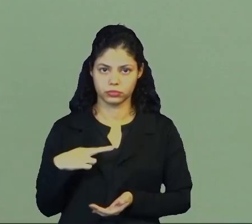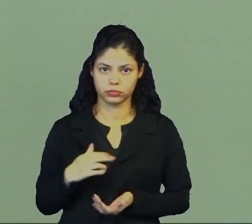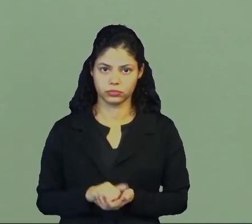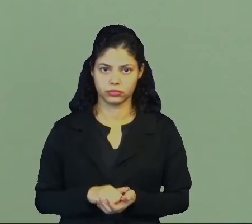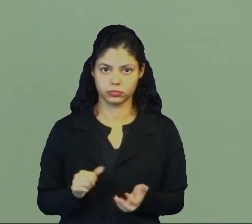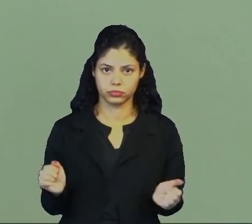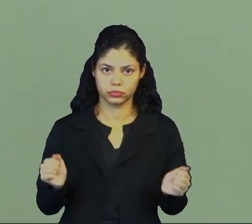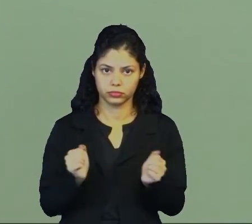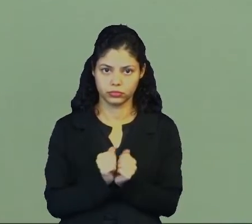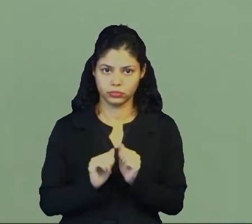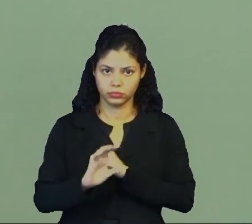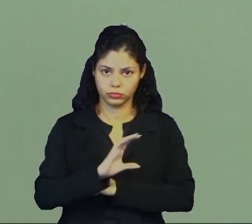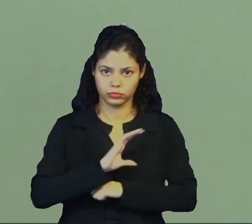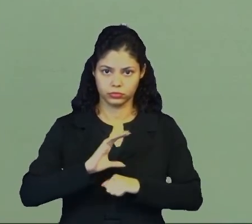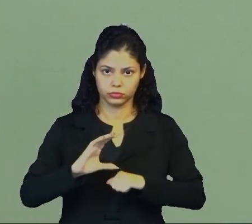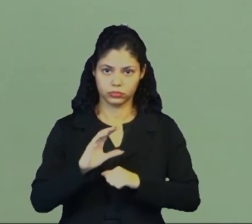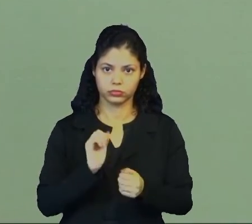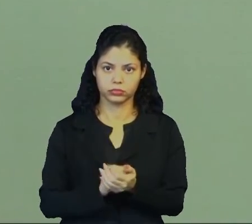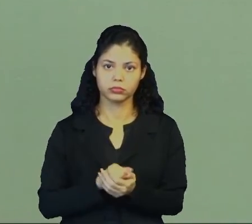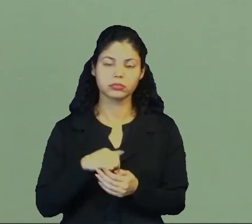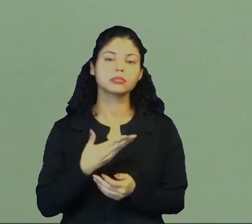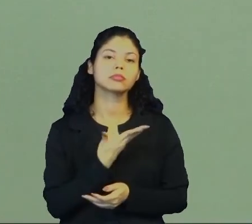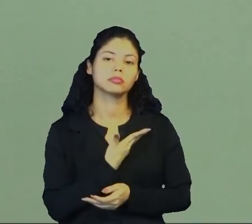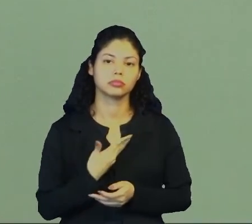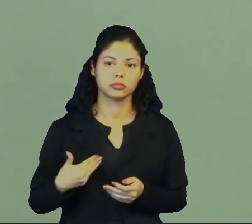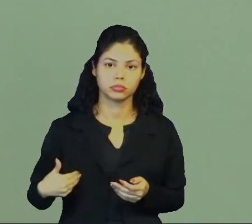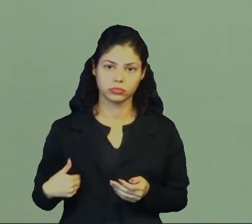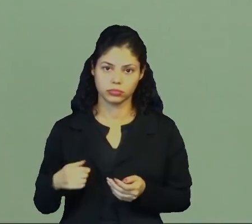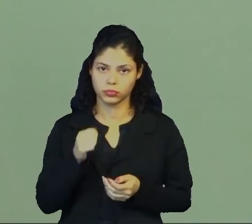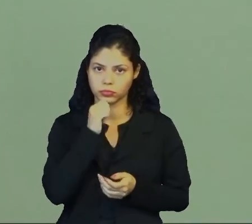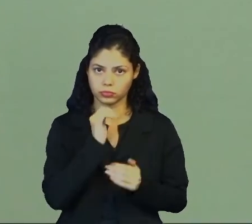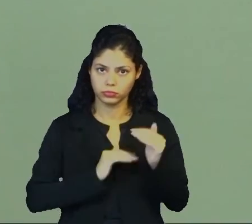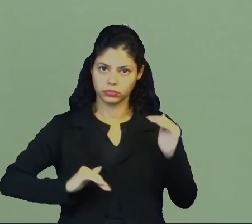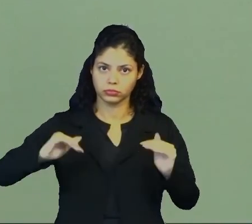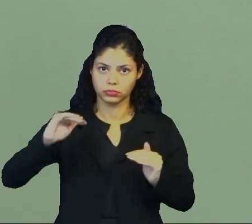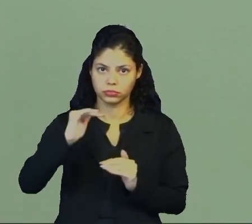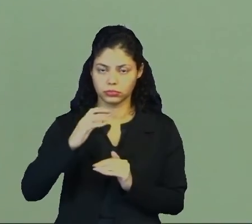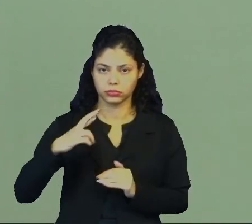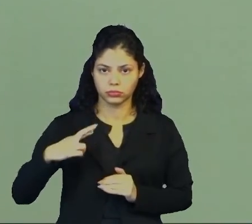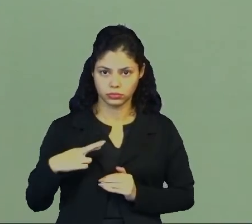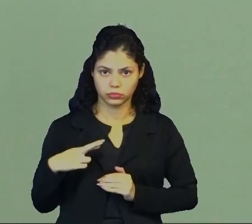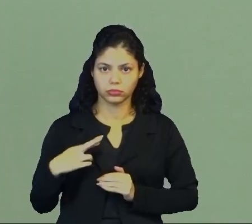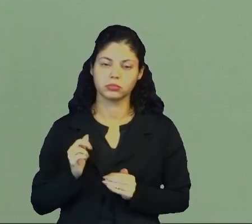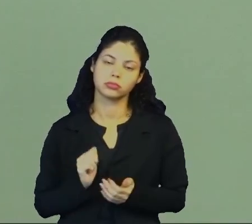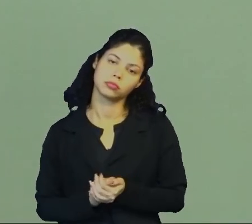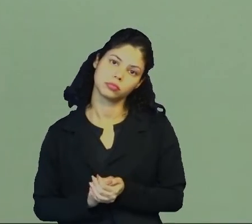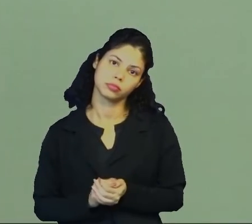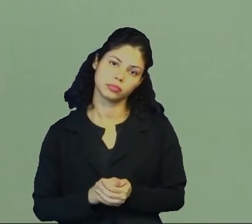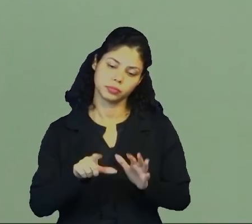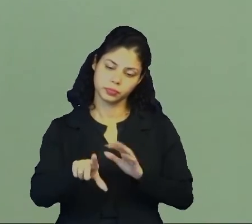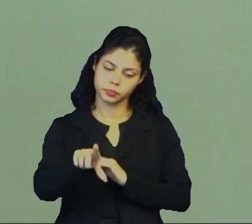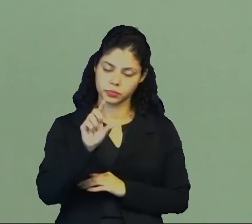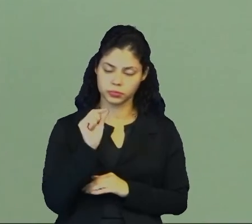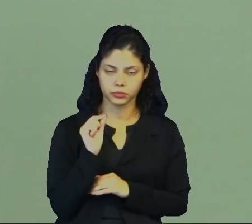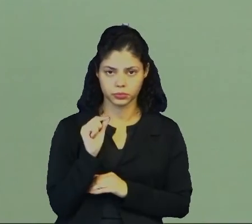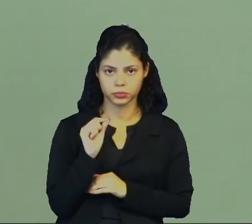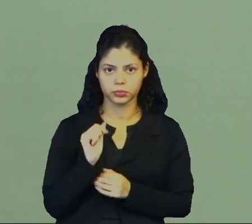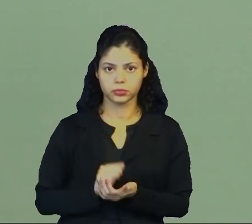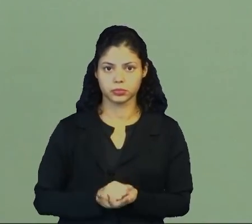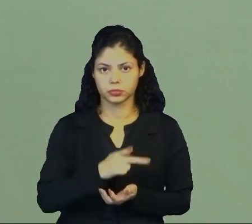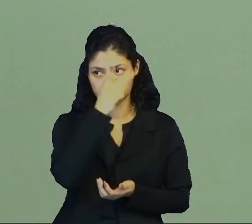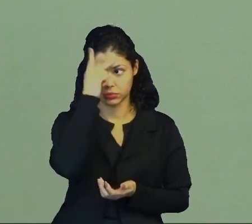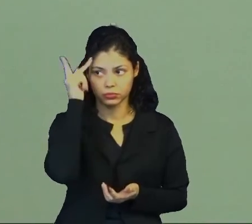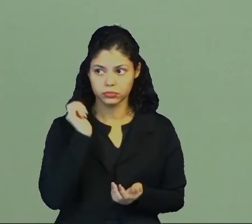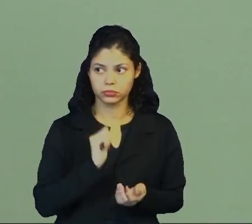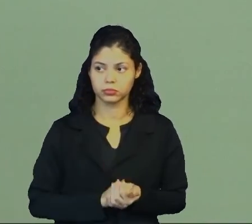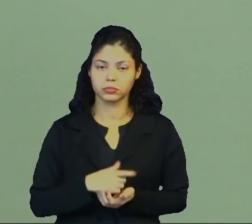estão lá nas constituições, né, o público acima do privado, né, as escolhas, né, a